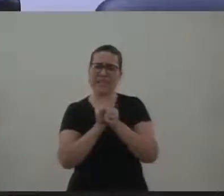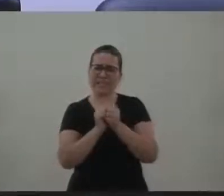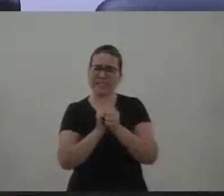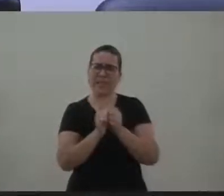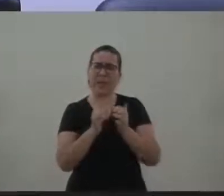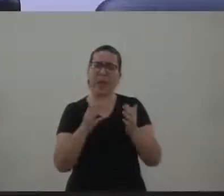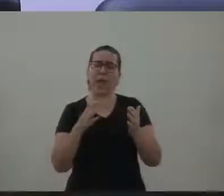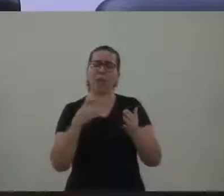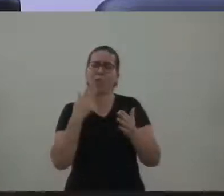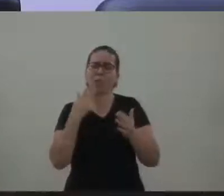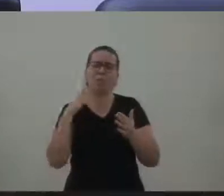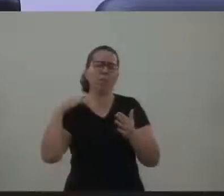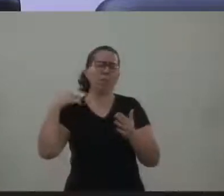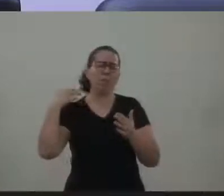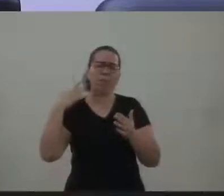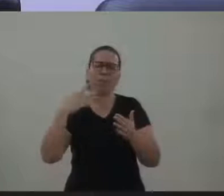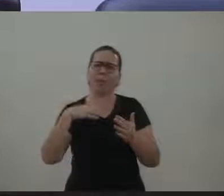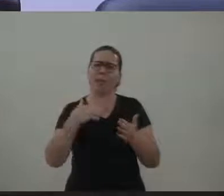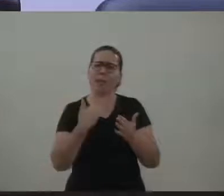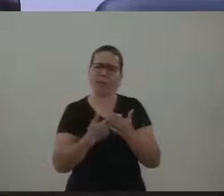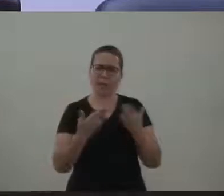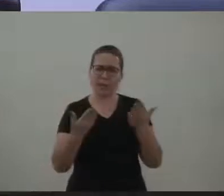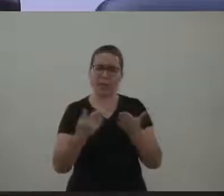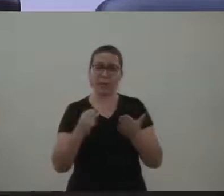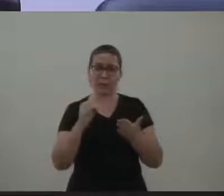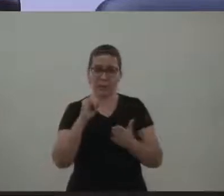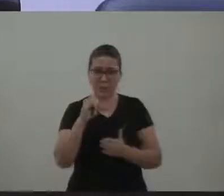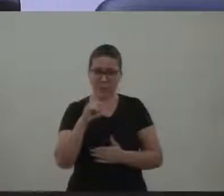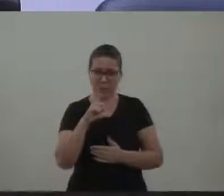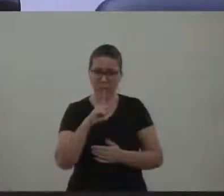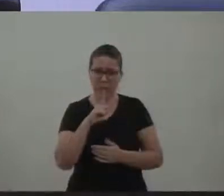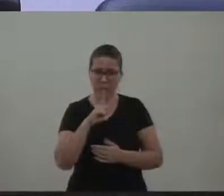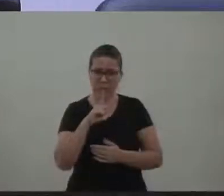Porque até agora, se nós estivéssemos